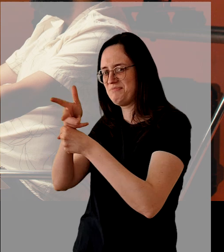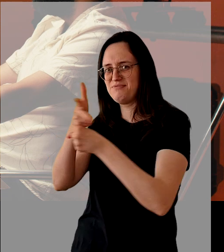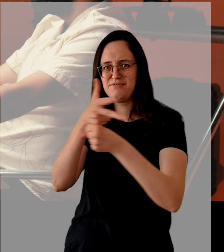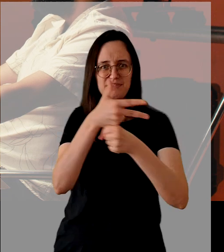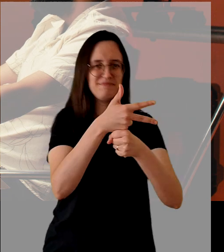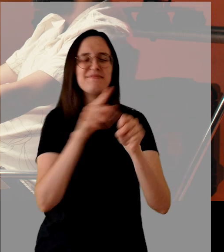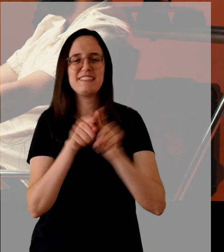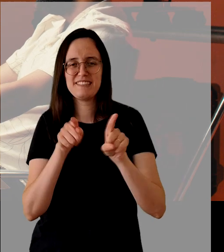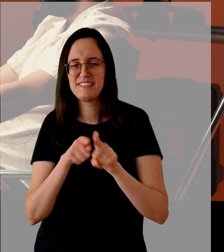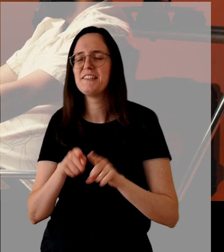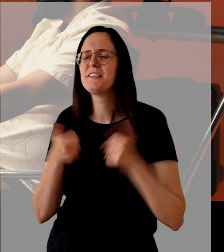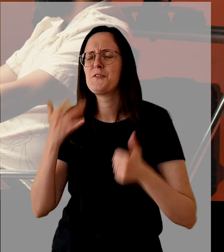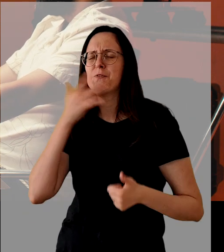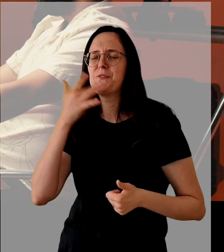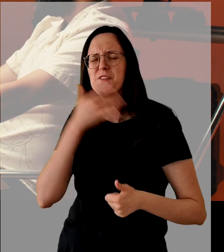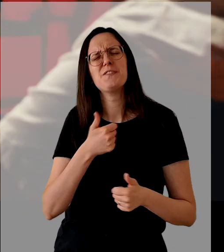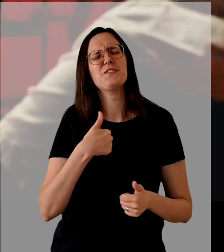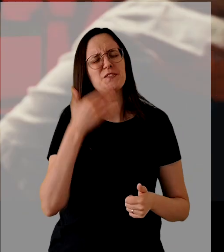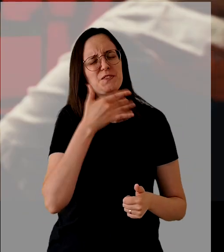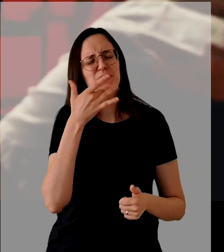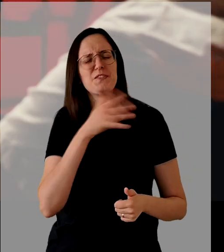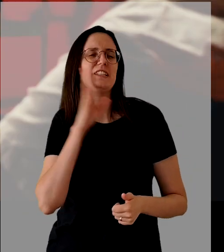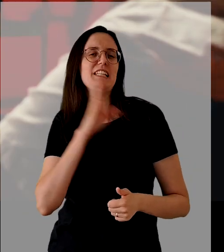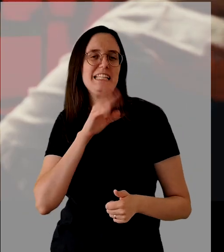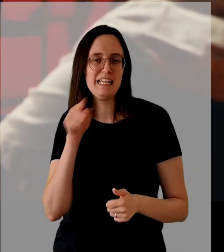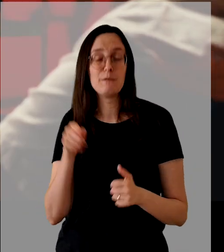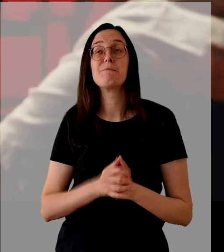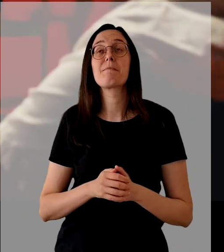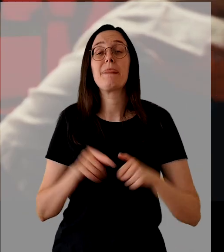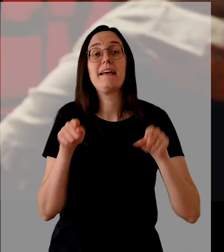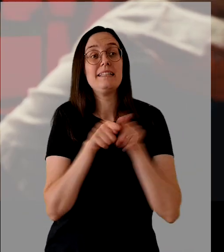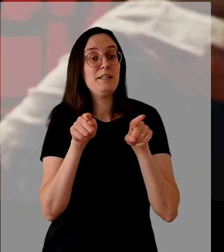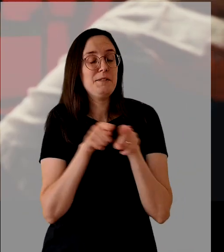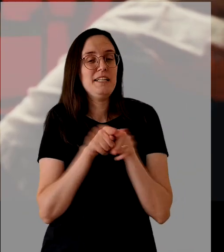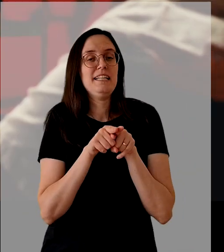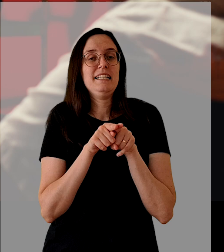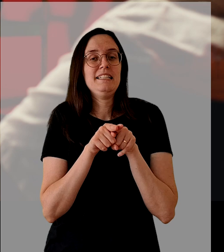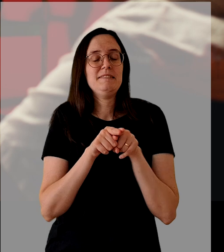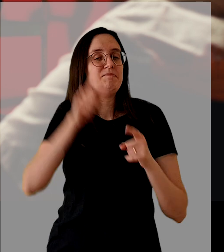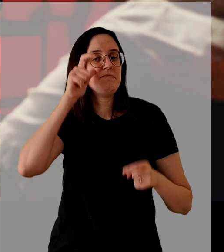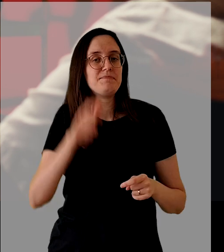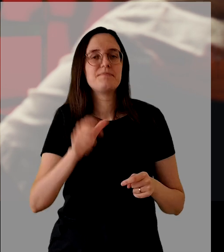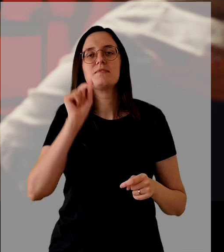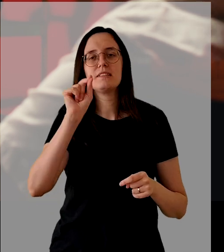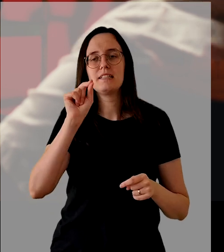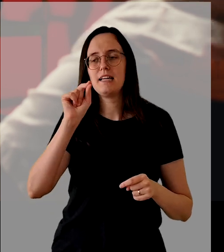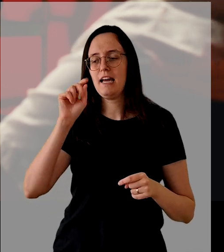né? Tava um clima muito gostoso, né? Foi bem legal, assim. E foi interessante ver